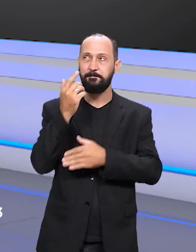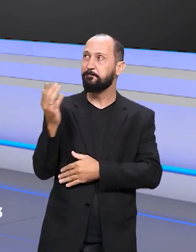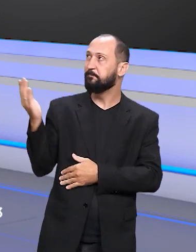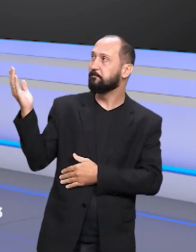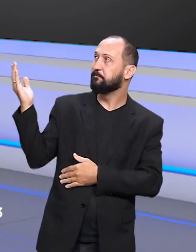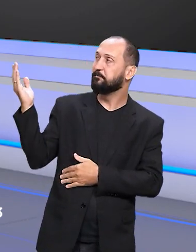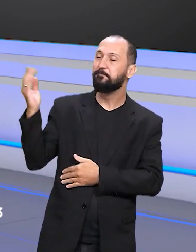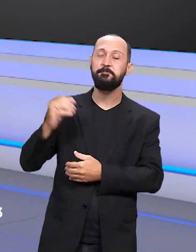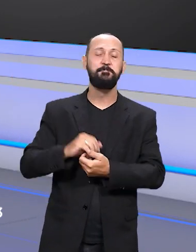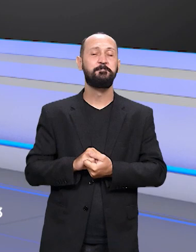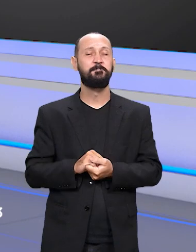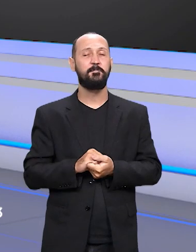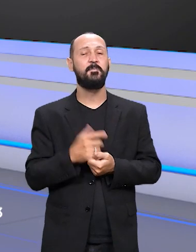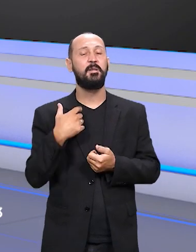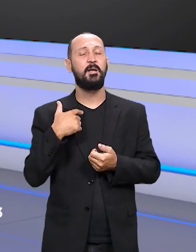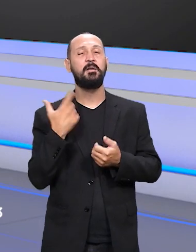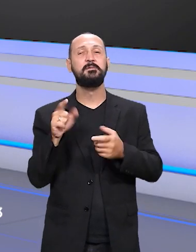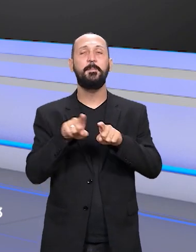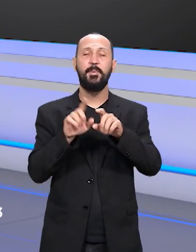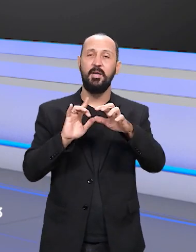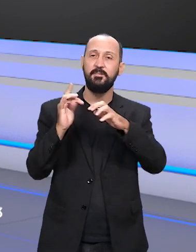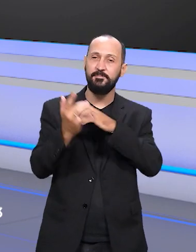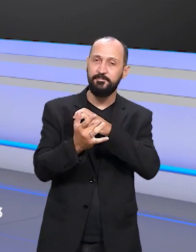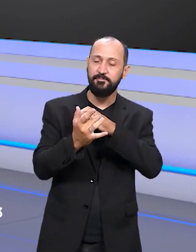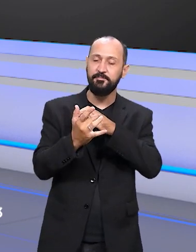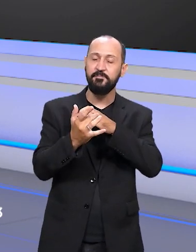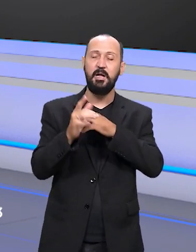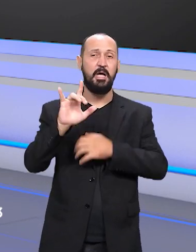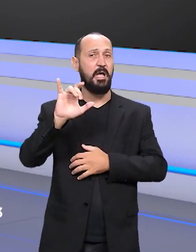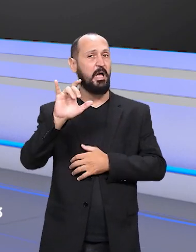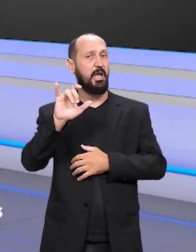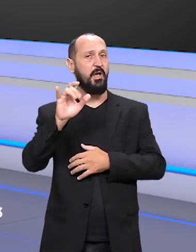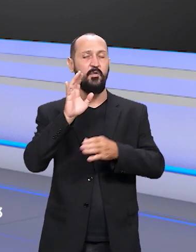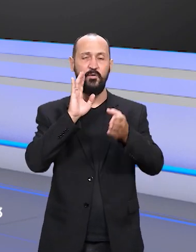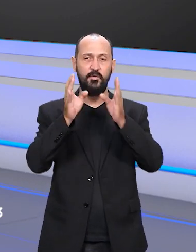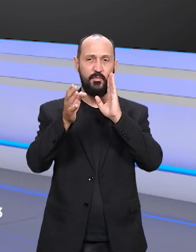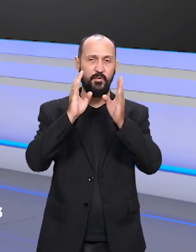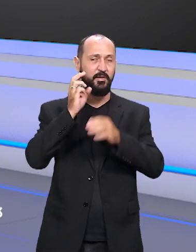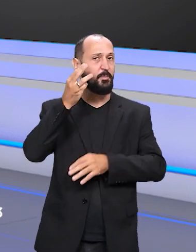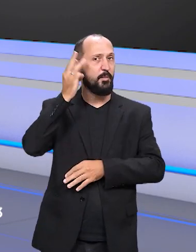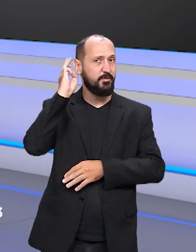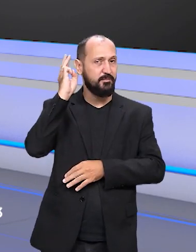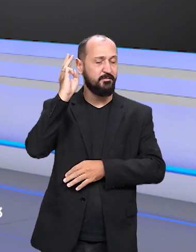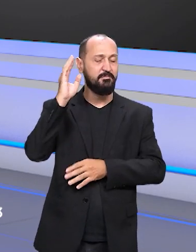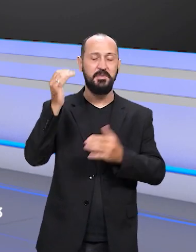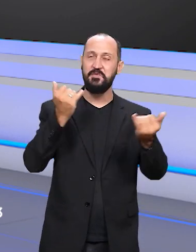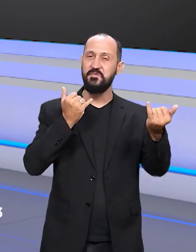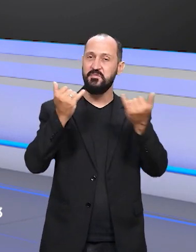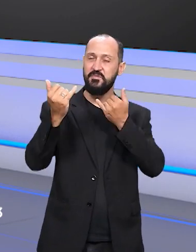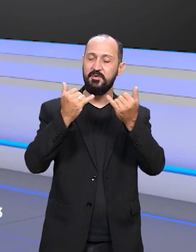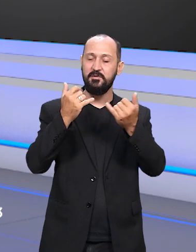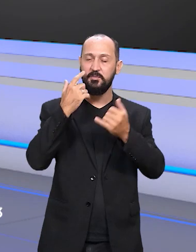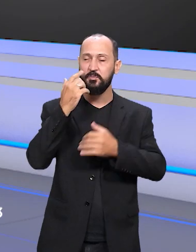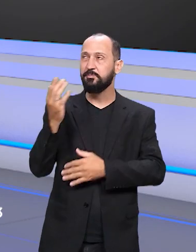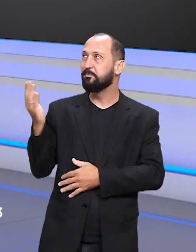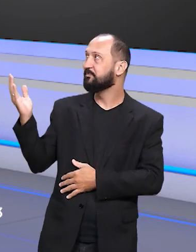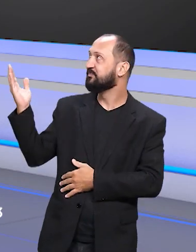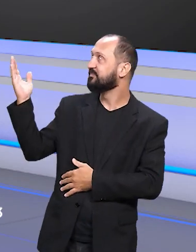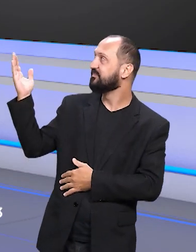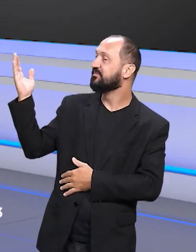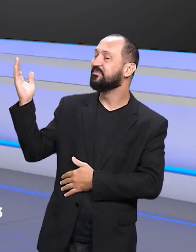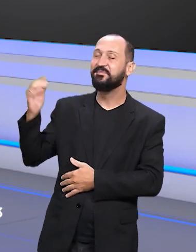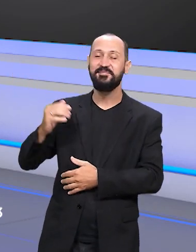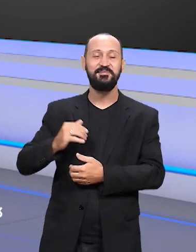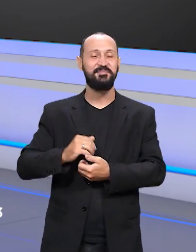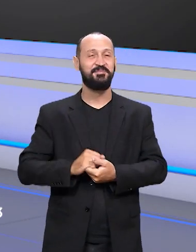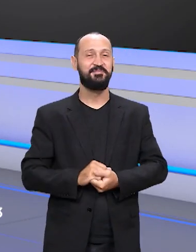por Assembleia Legislativa de MS. Siga as nossas redes sociais, Instagram, Facebook e Spotify. Mais informações no